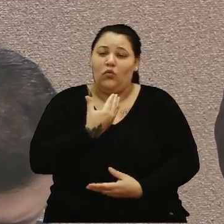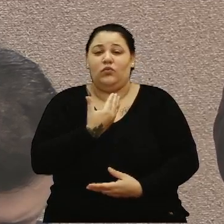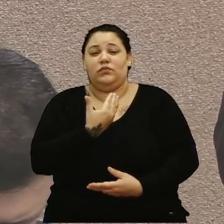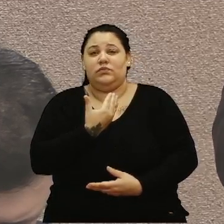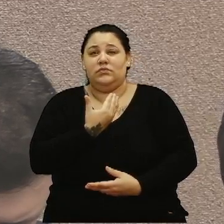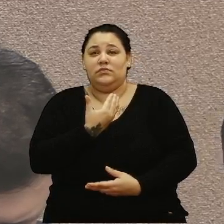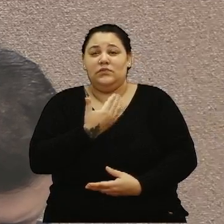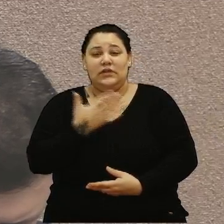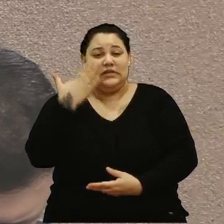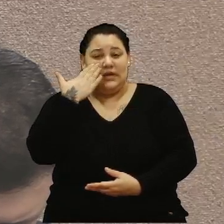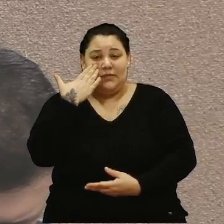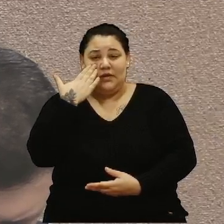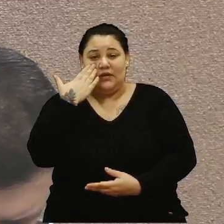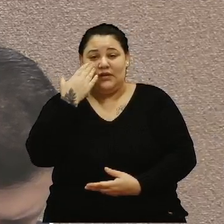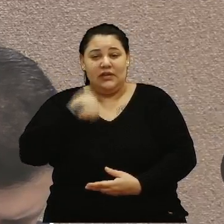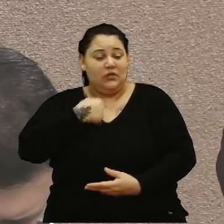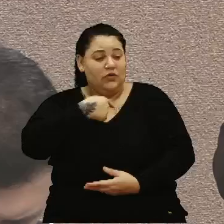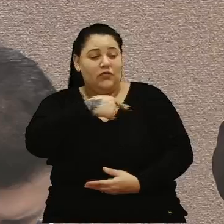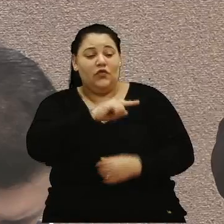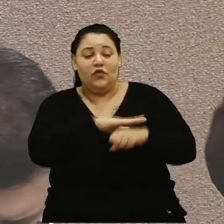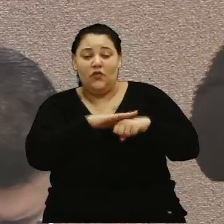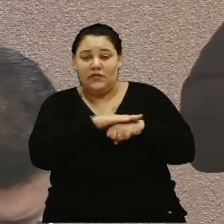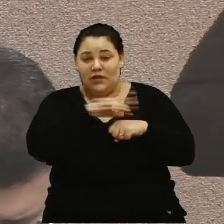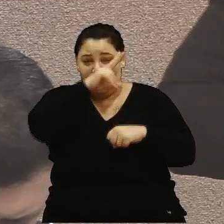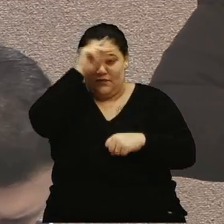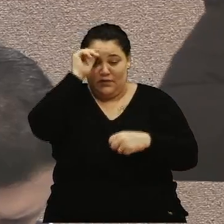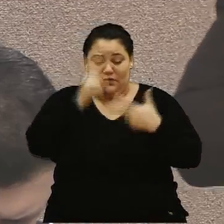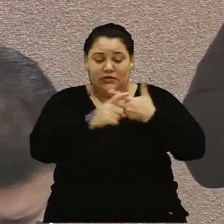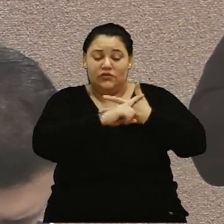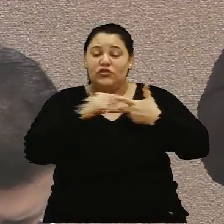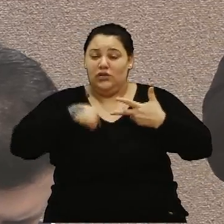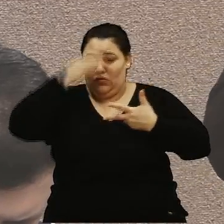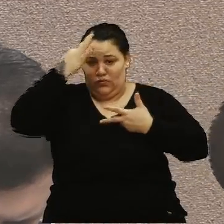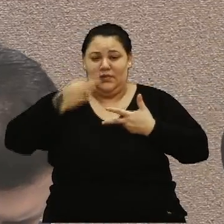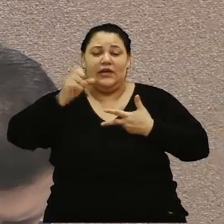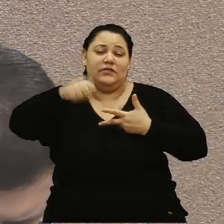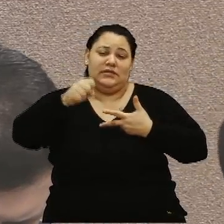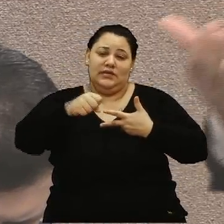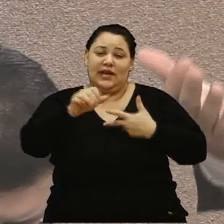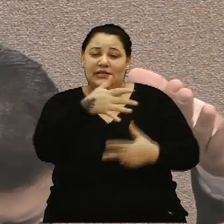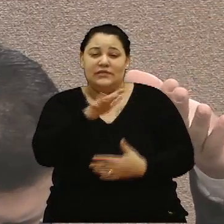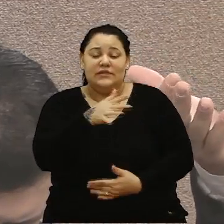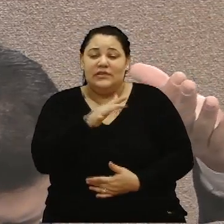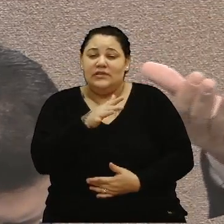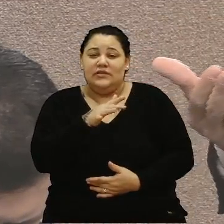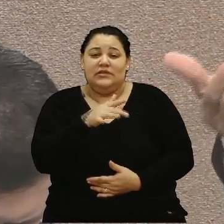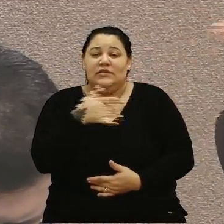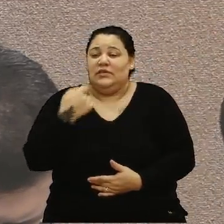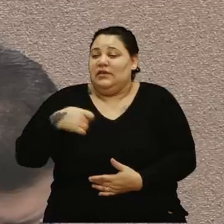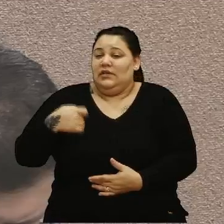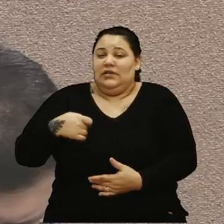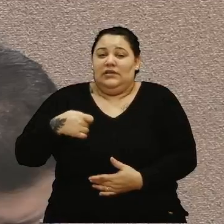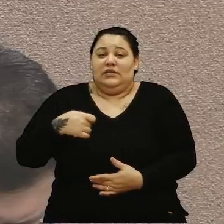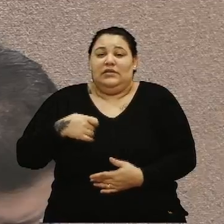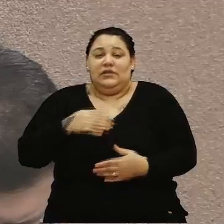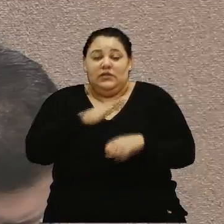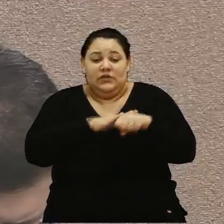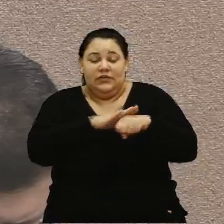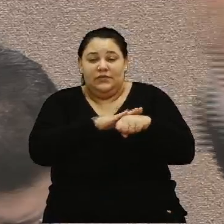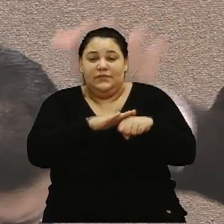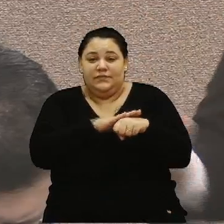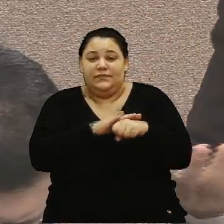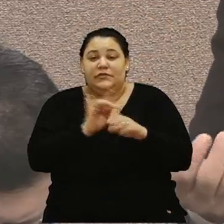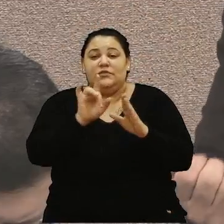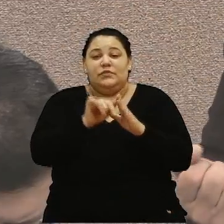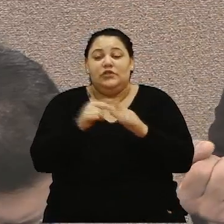eu não tendo ido conversar com o prefeito, com o Executivo, e eu entendo que nem sempre a gente precisa ir lá conversar, porque a nossa atribuição é